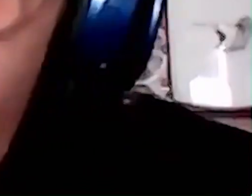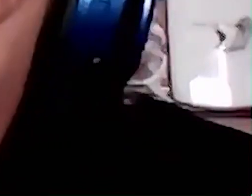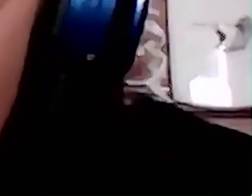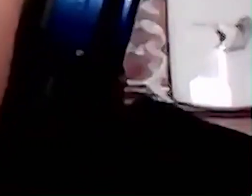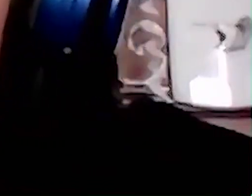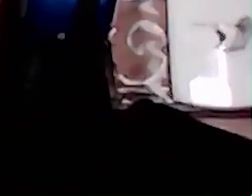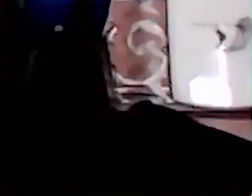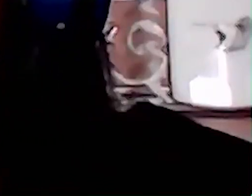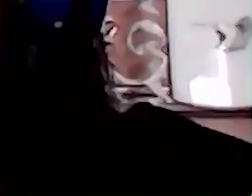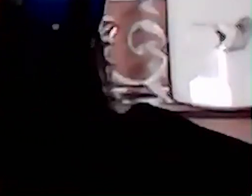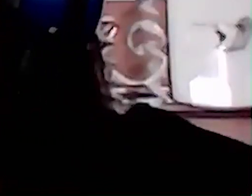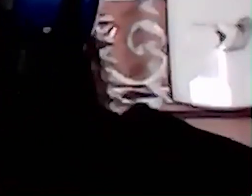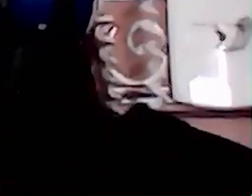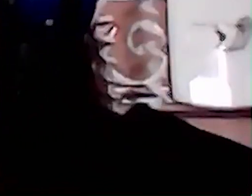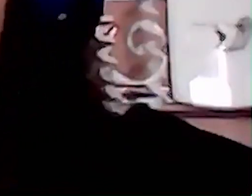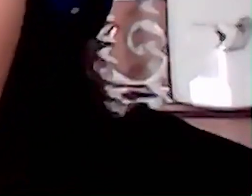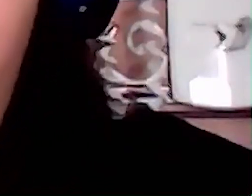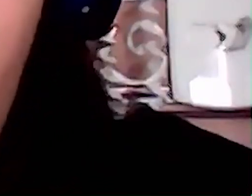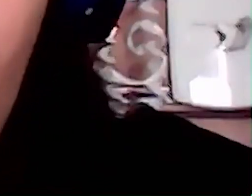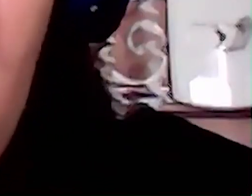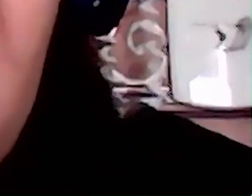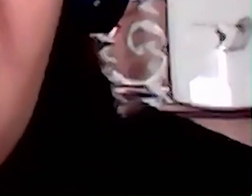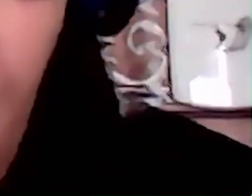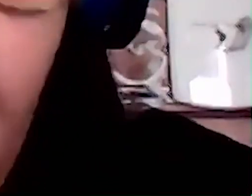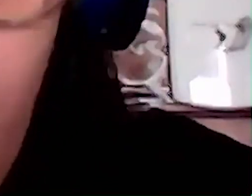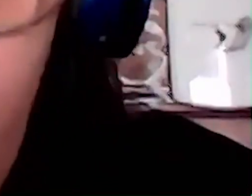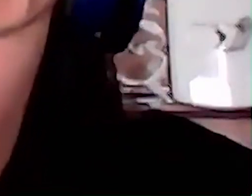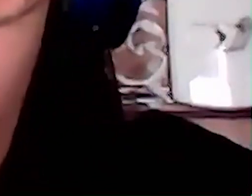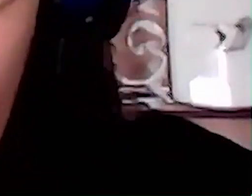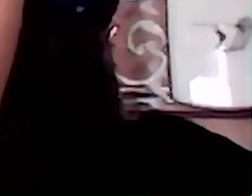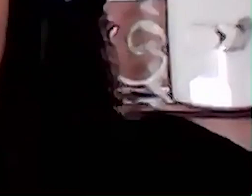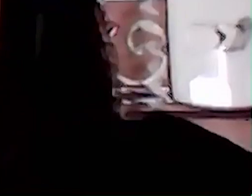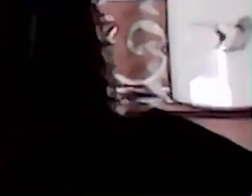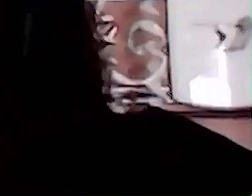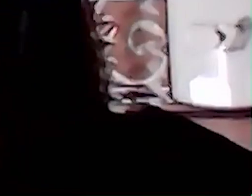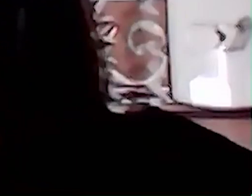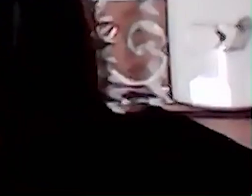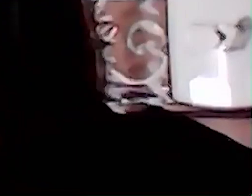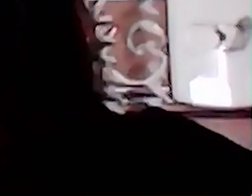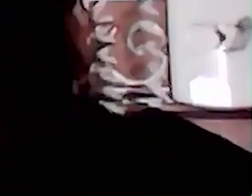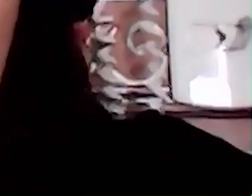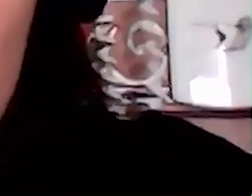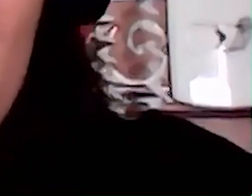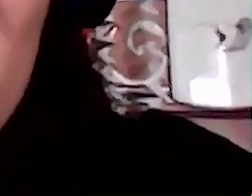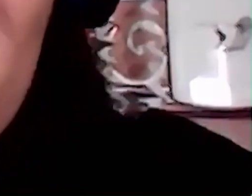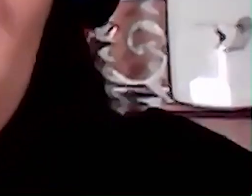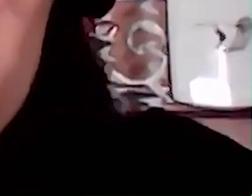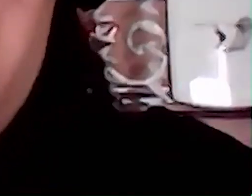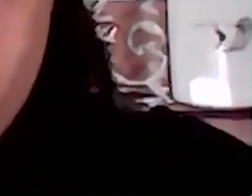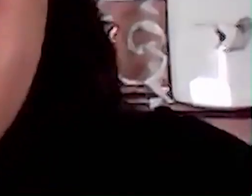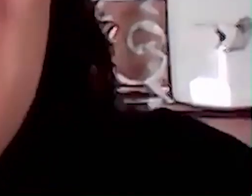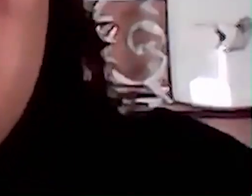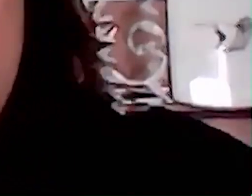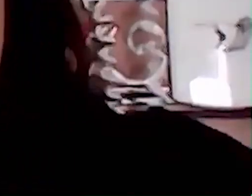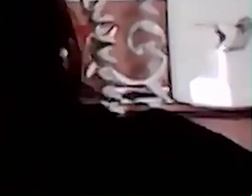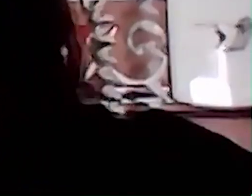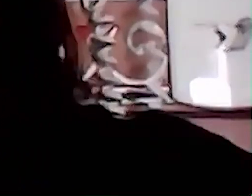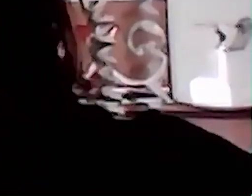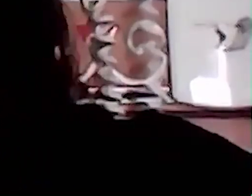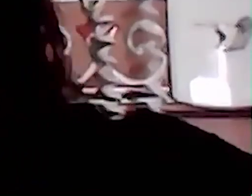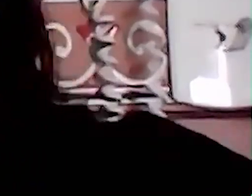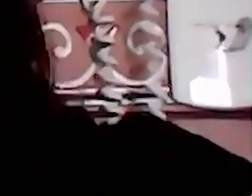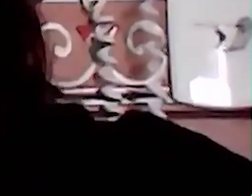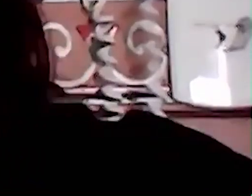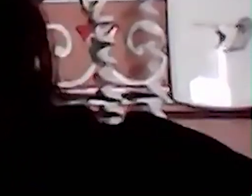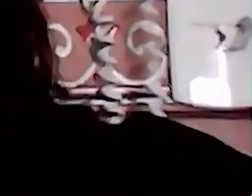condão de mudança, no meu caso, uma mudança muito positiva. E é isso, muito obrigada